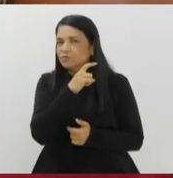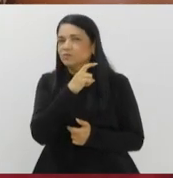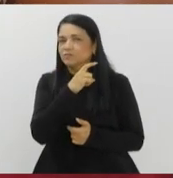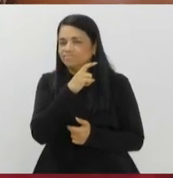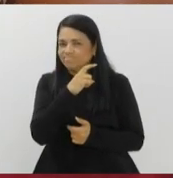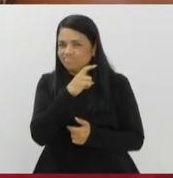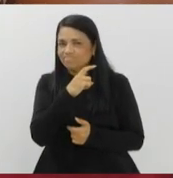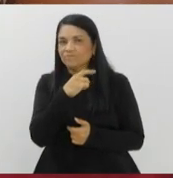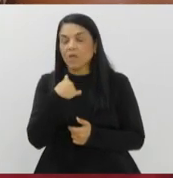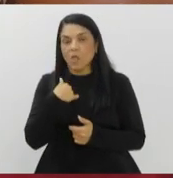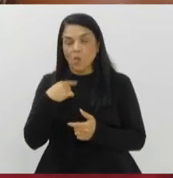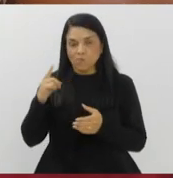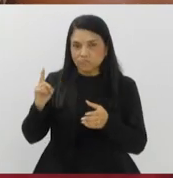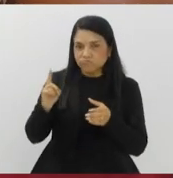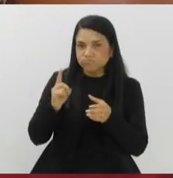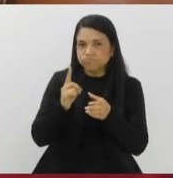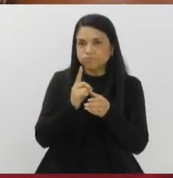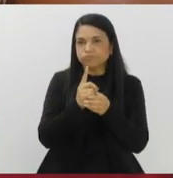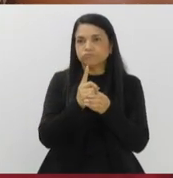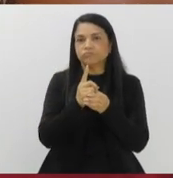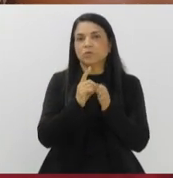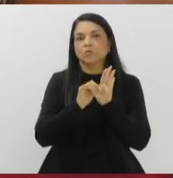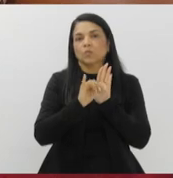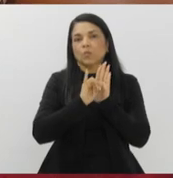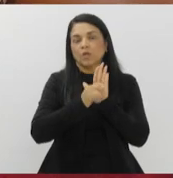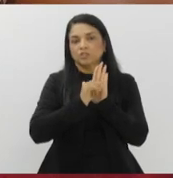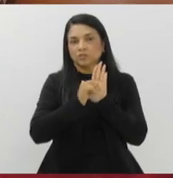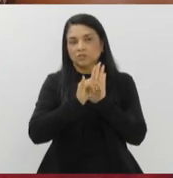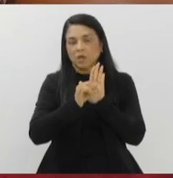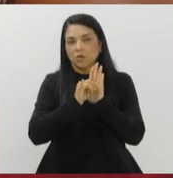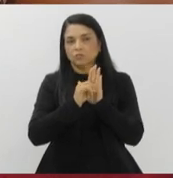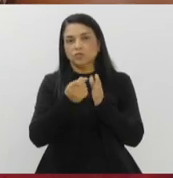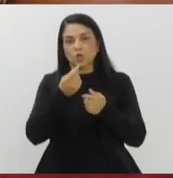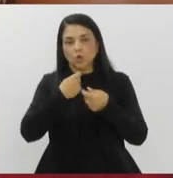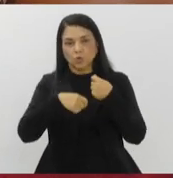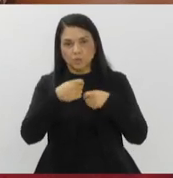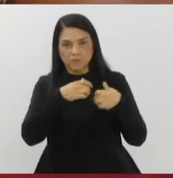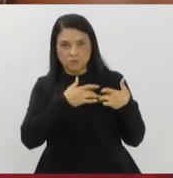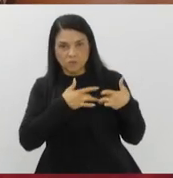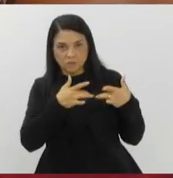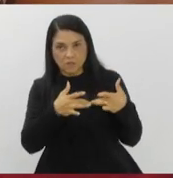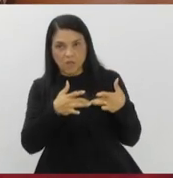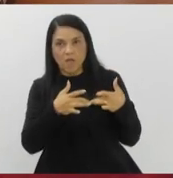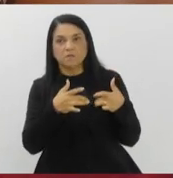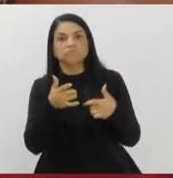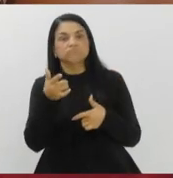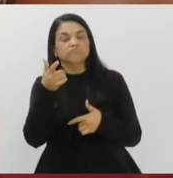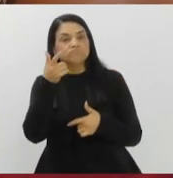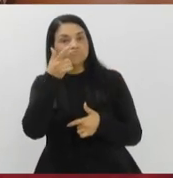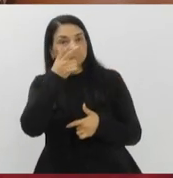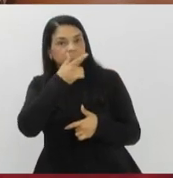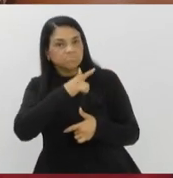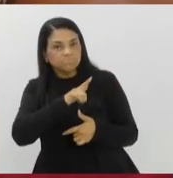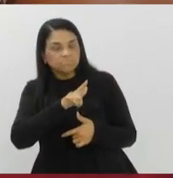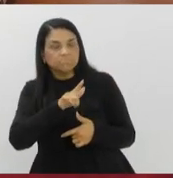parte agora de um edital da Economia Solidária, né, que foi aí onde que a gente também conseguiu